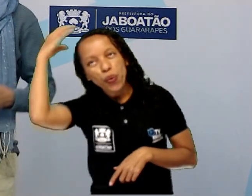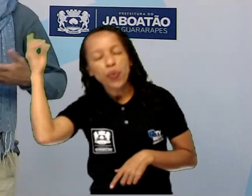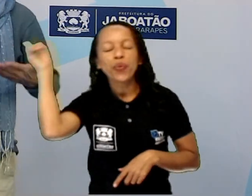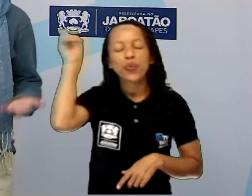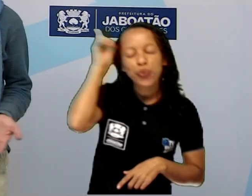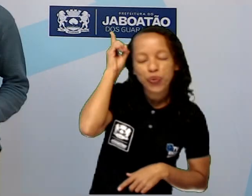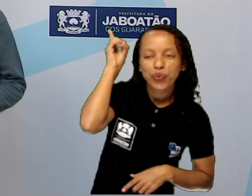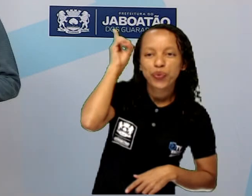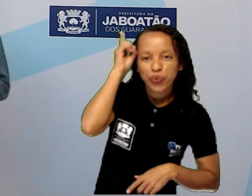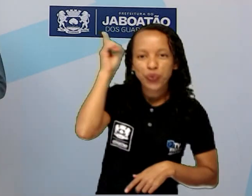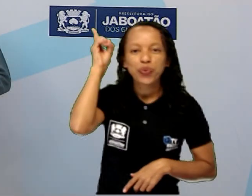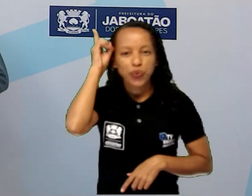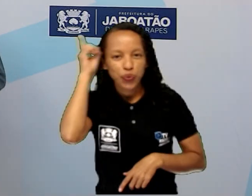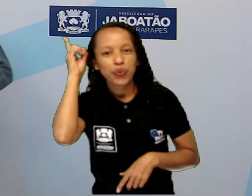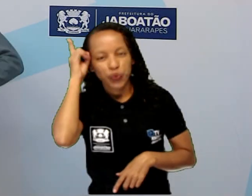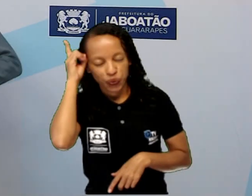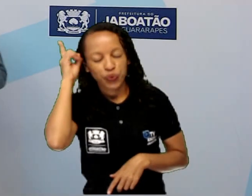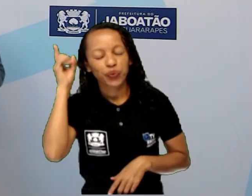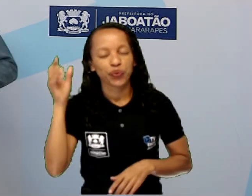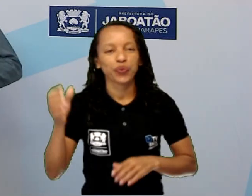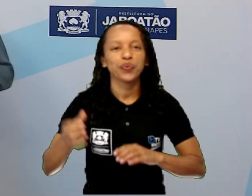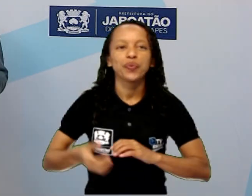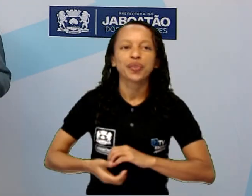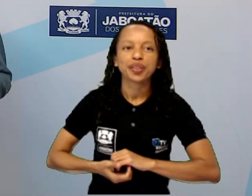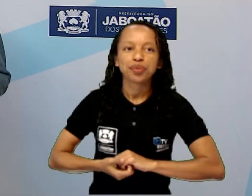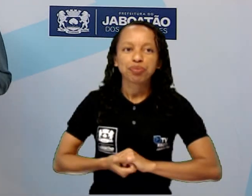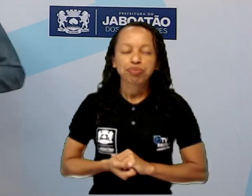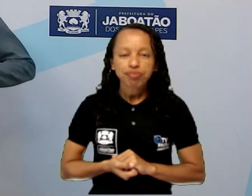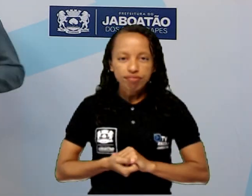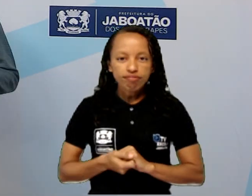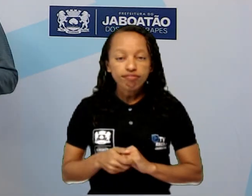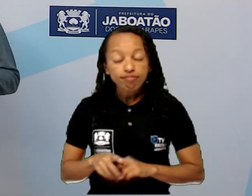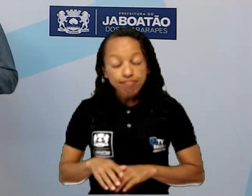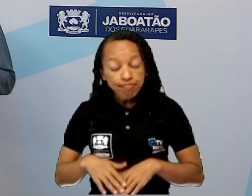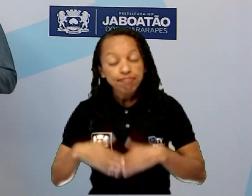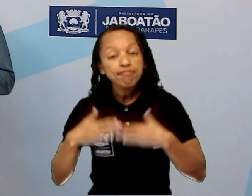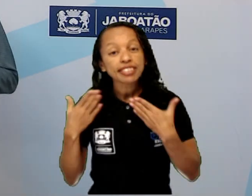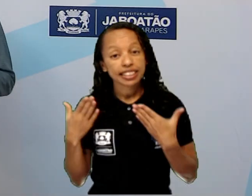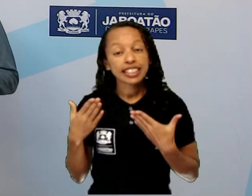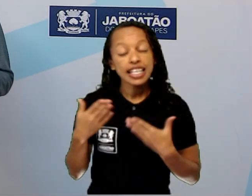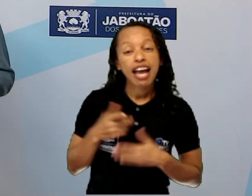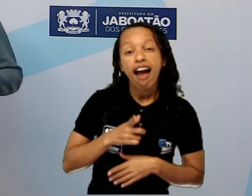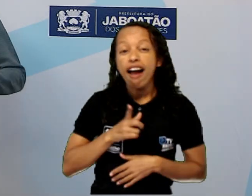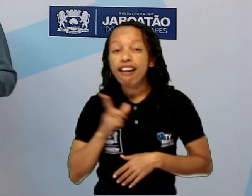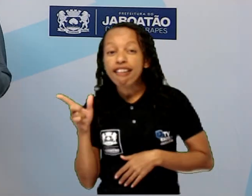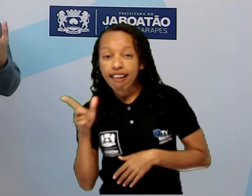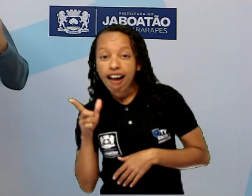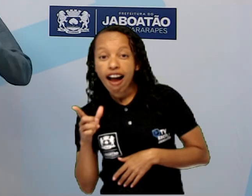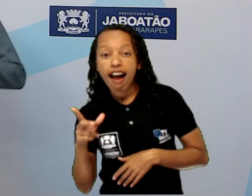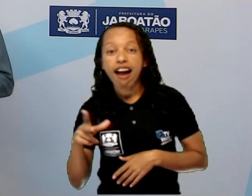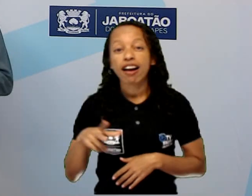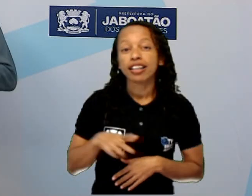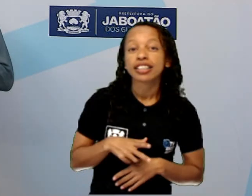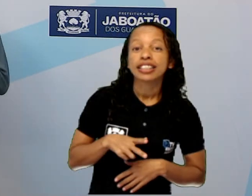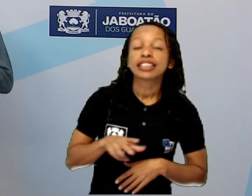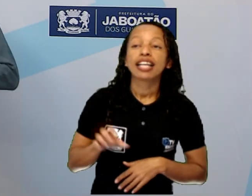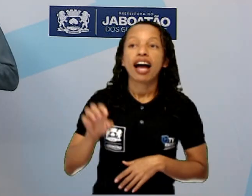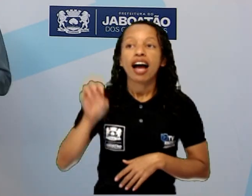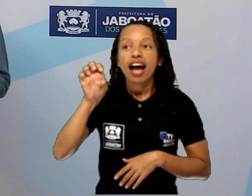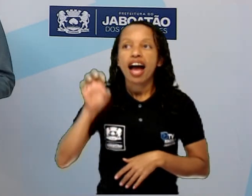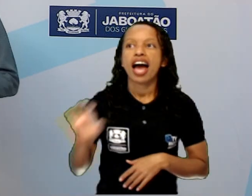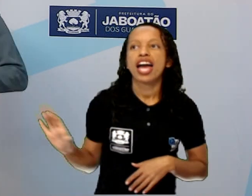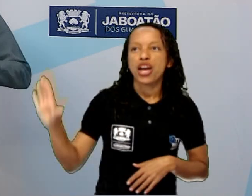banho também é um ato cultural. Então, era complicado para os europeus e eles chegaram aqui e se deram com um